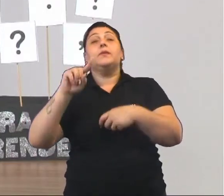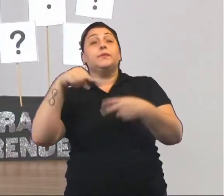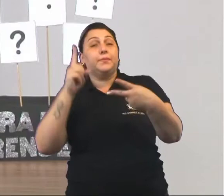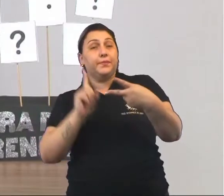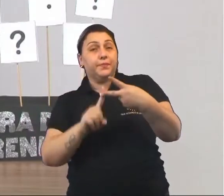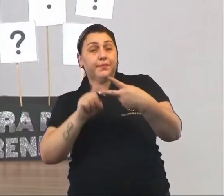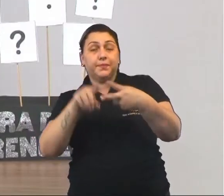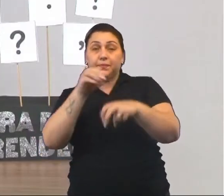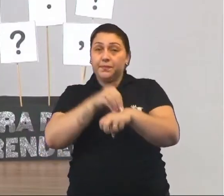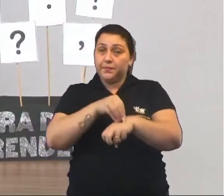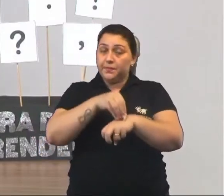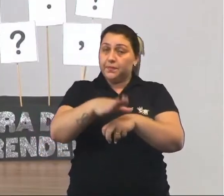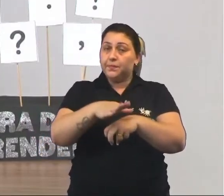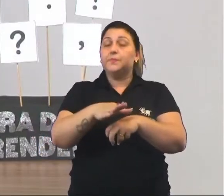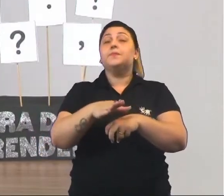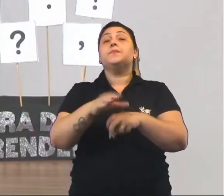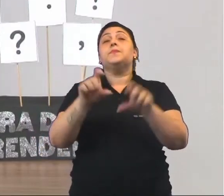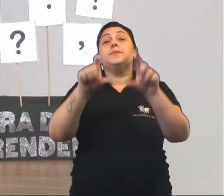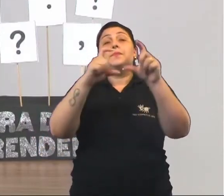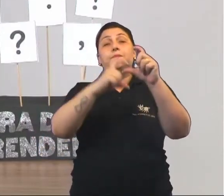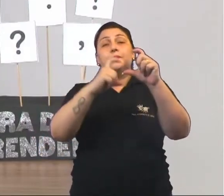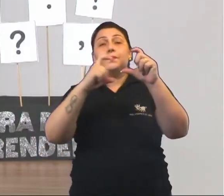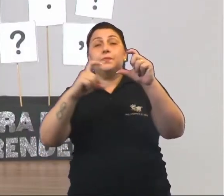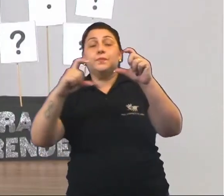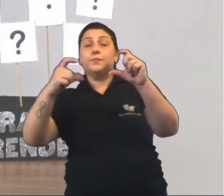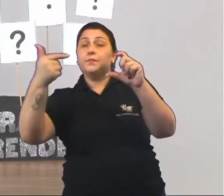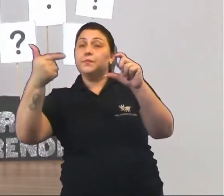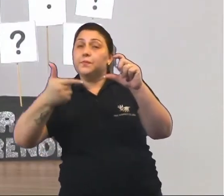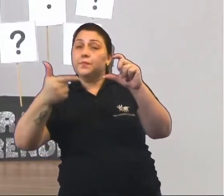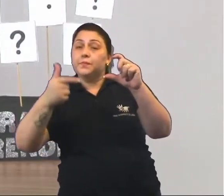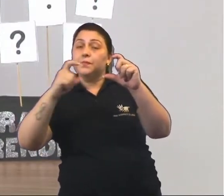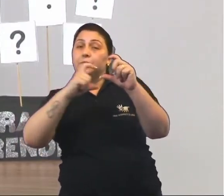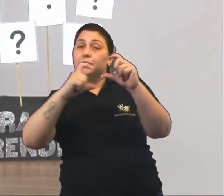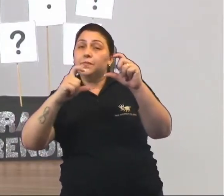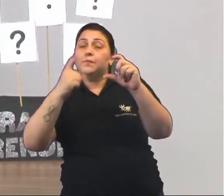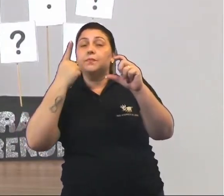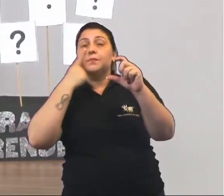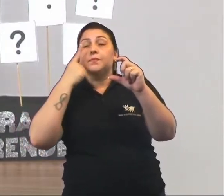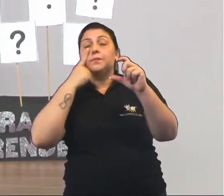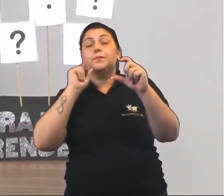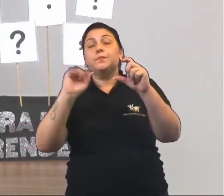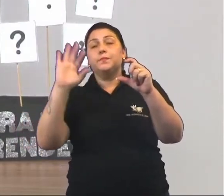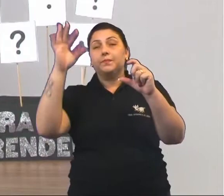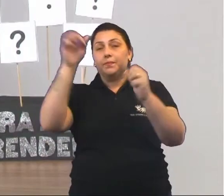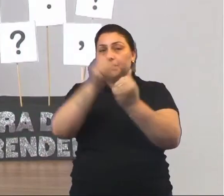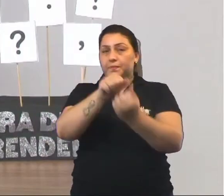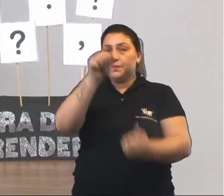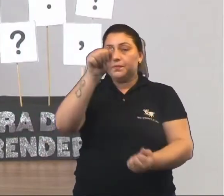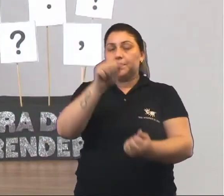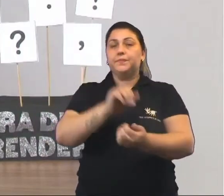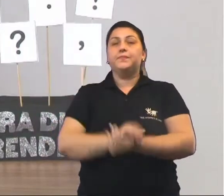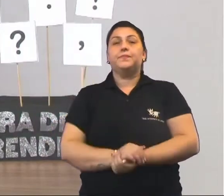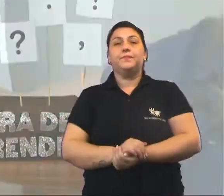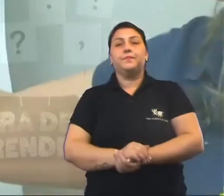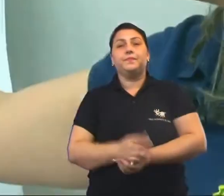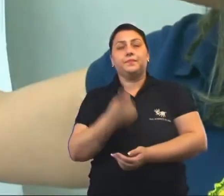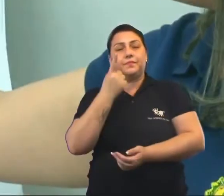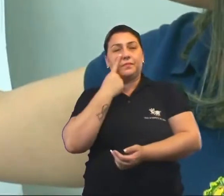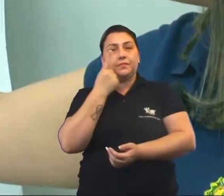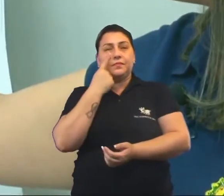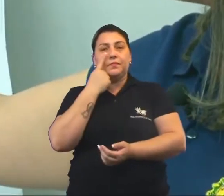dica que nós temos está lá na nossa tirinha, no segundo quadrinho. Observe aqui o que está acontecendo. Vamos ao cartaz? Olhem